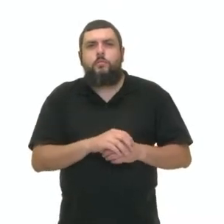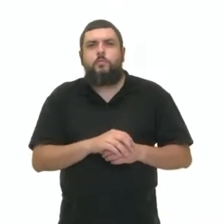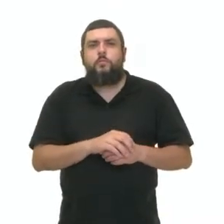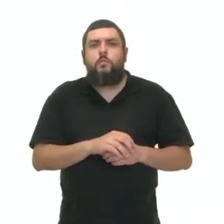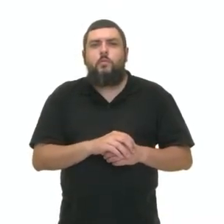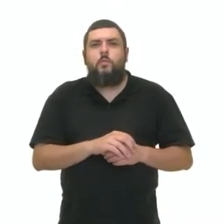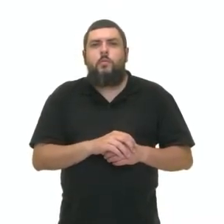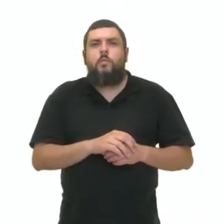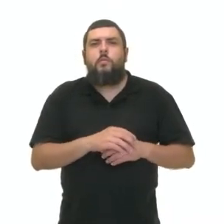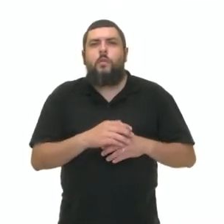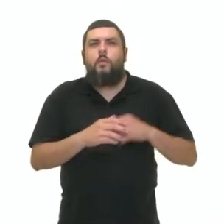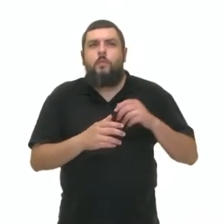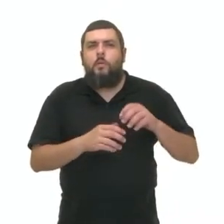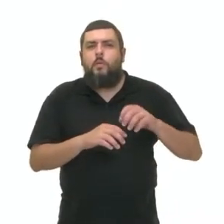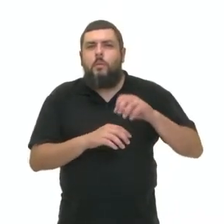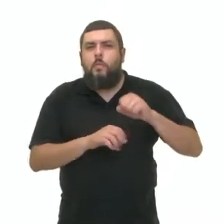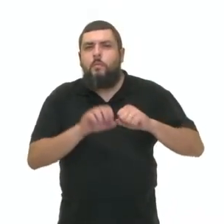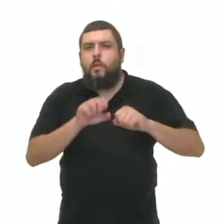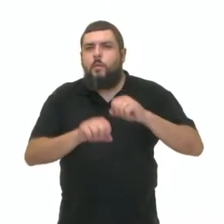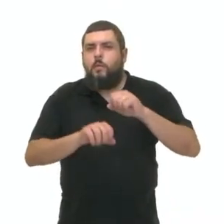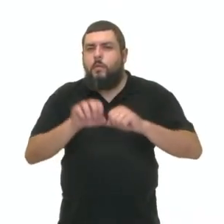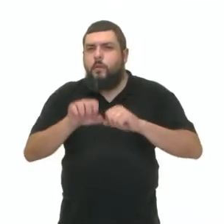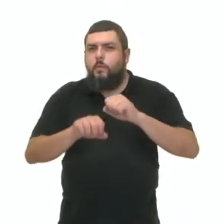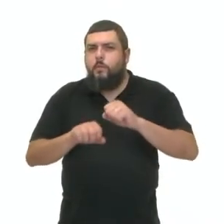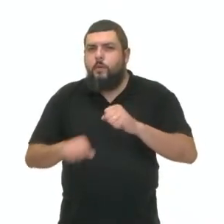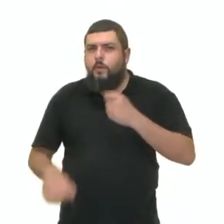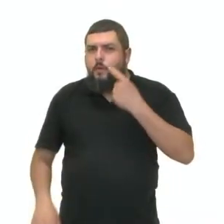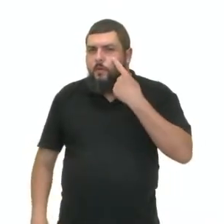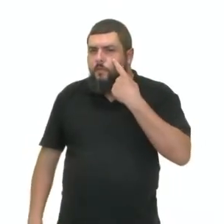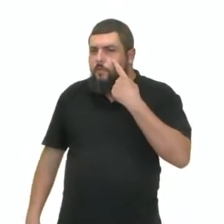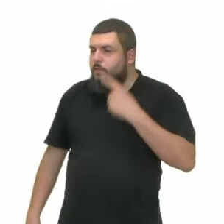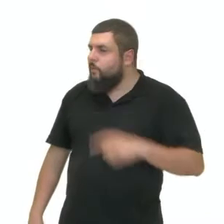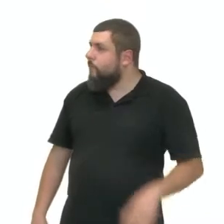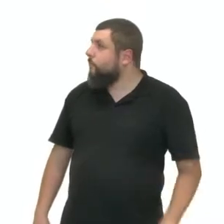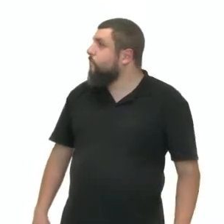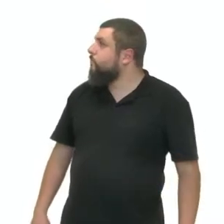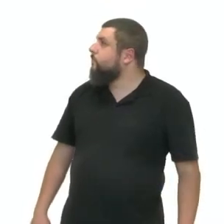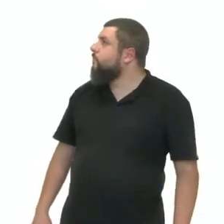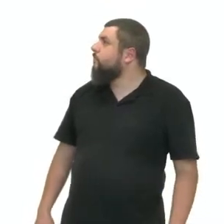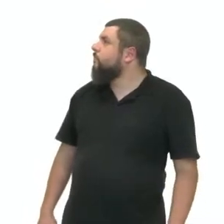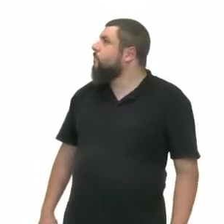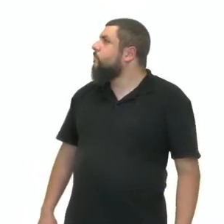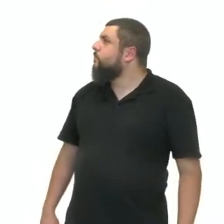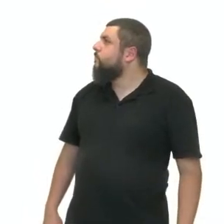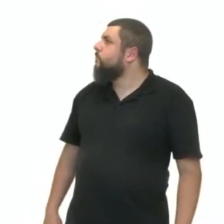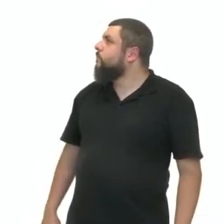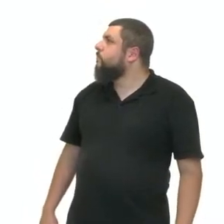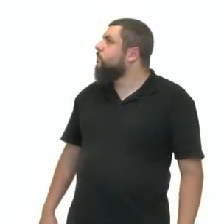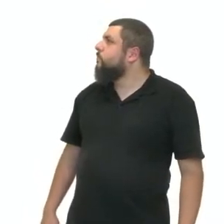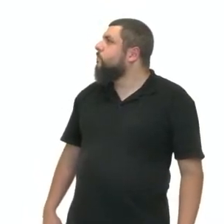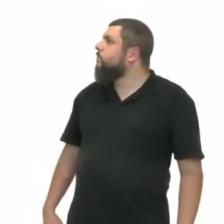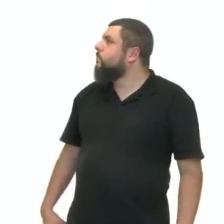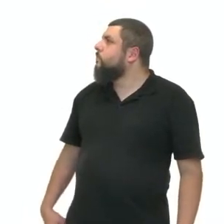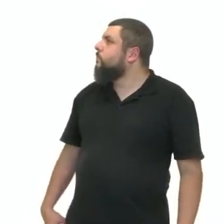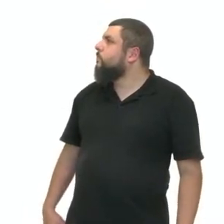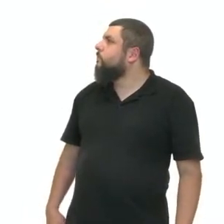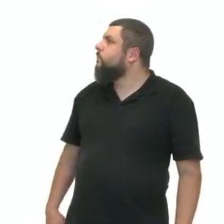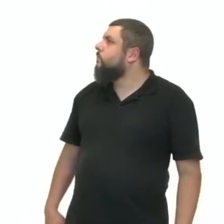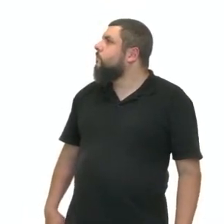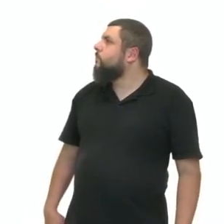vão conquistando. E vai passando, opa, 140, 70 a.C., dominaram Cartago